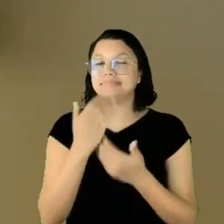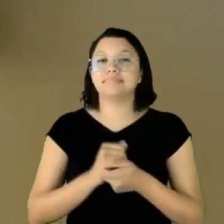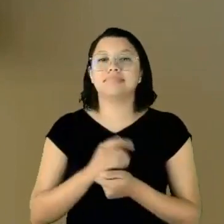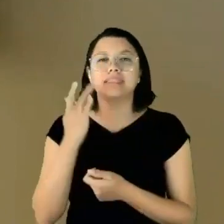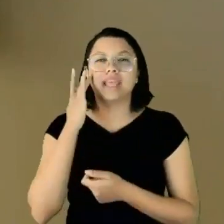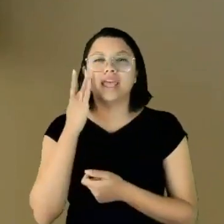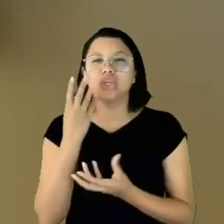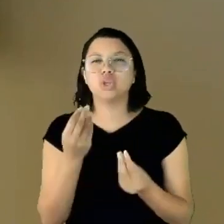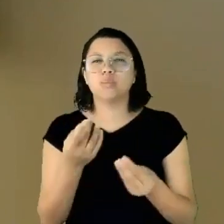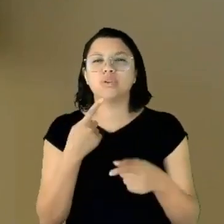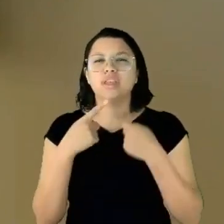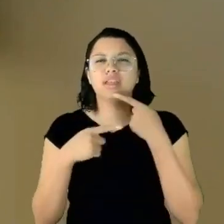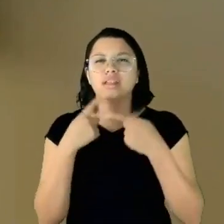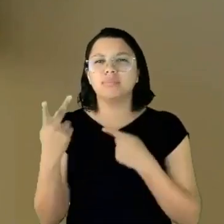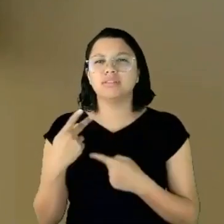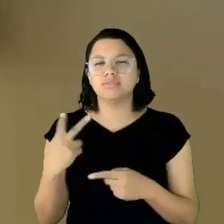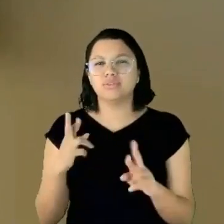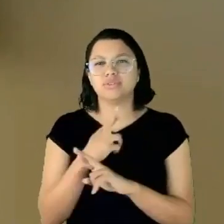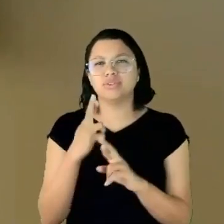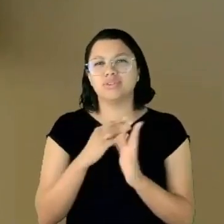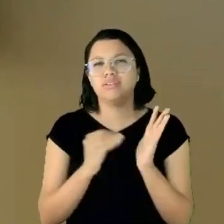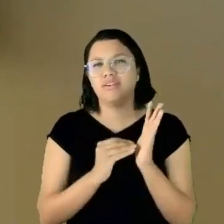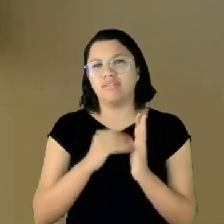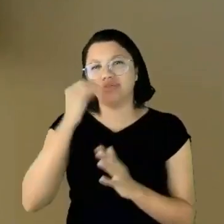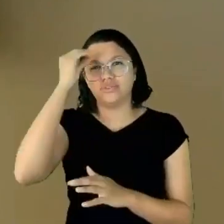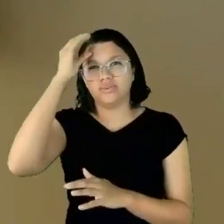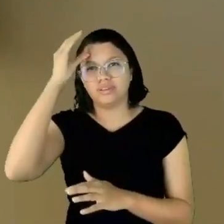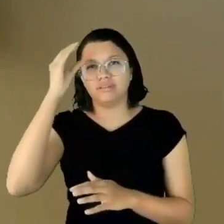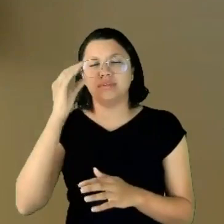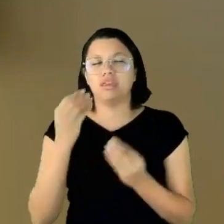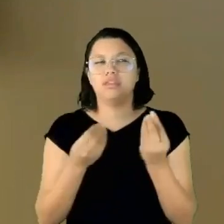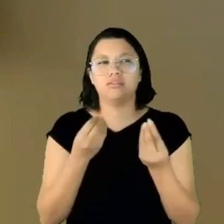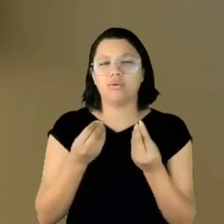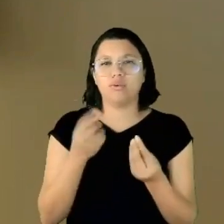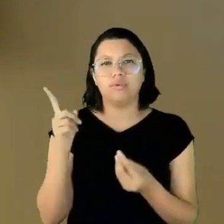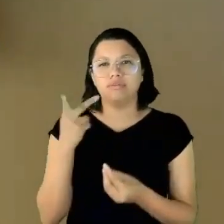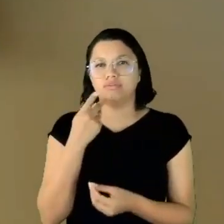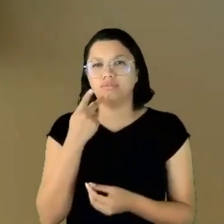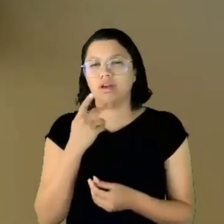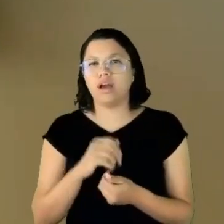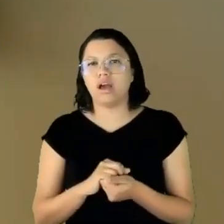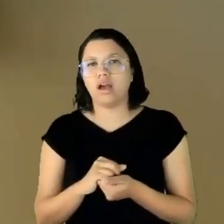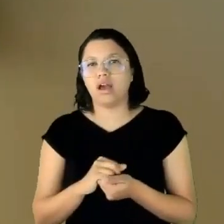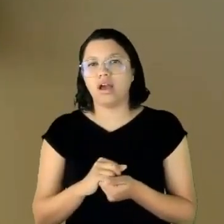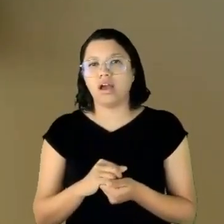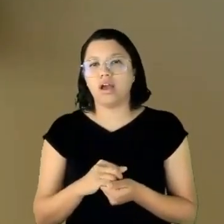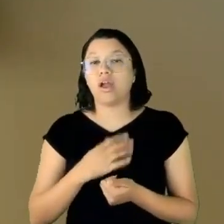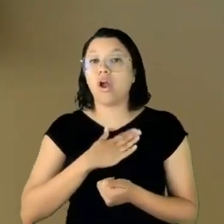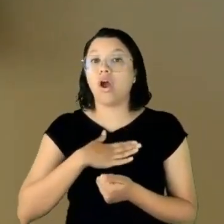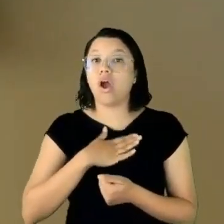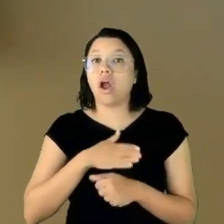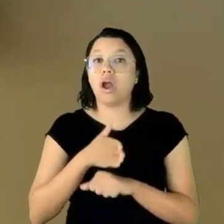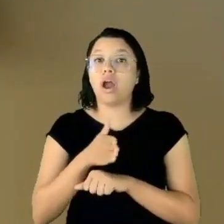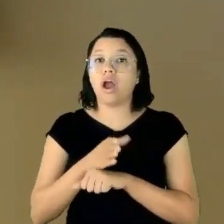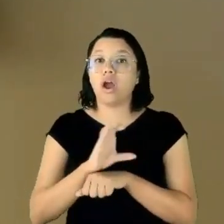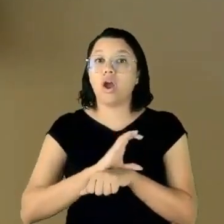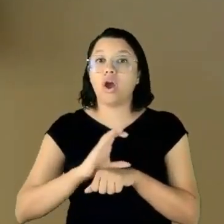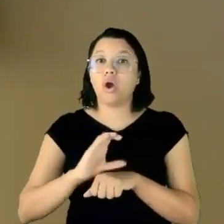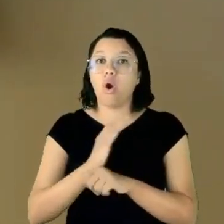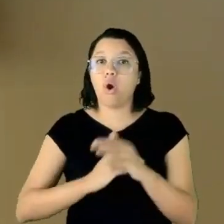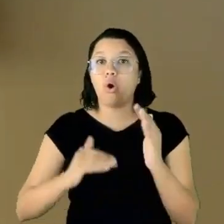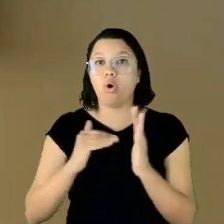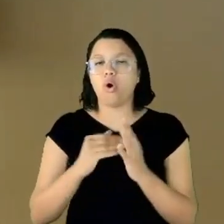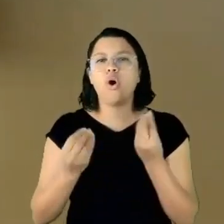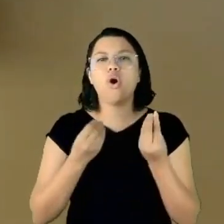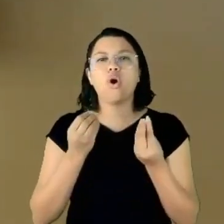acho que muitas de nossas reclamações estão relacionadas a falta de conhecimento como o doutor Danilson falou eu gostaria de participar do curso completo como